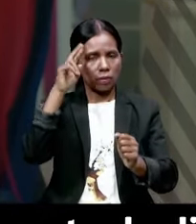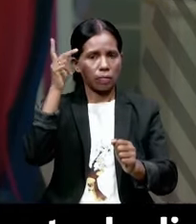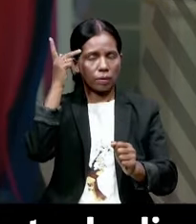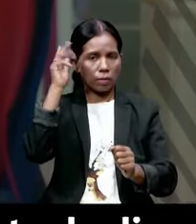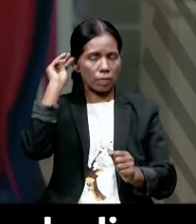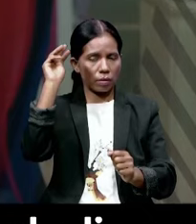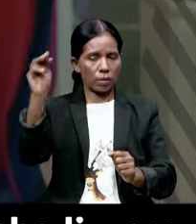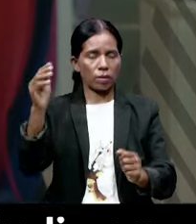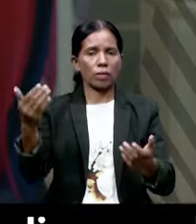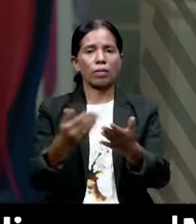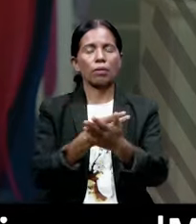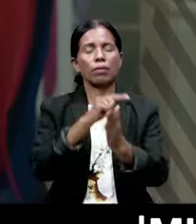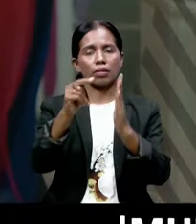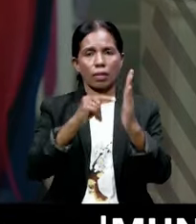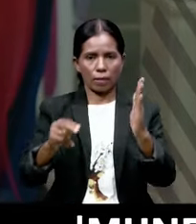Vice-Primeiro-Ministro Nova Zelândia.